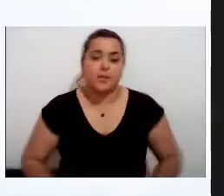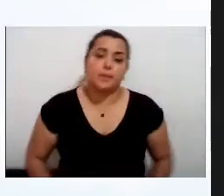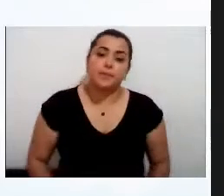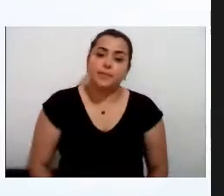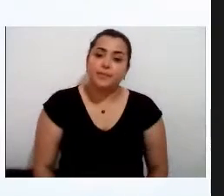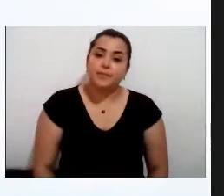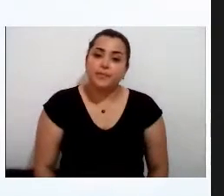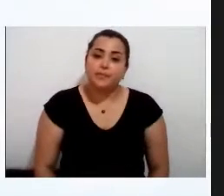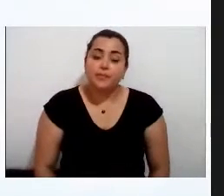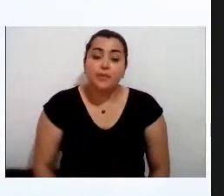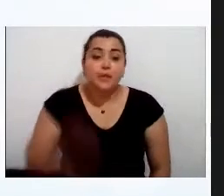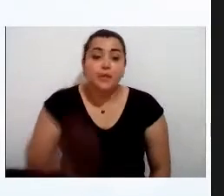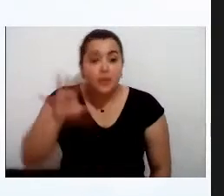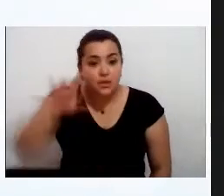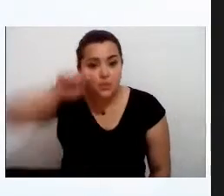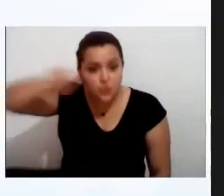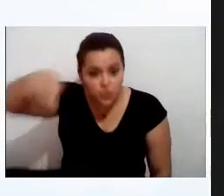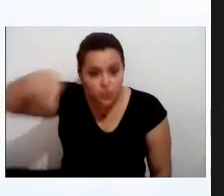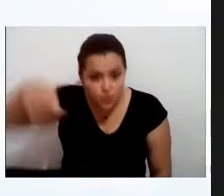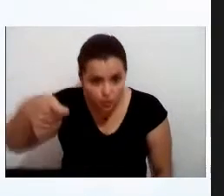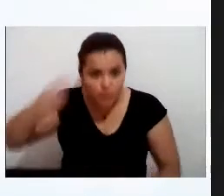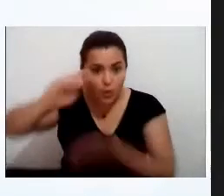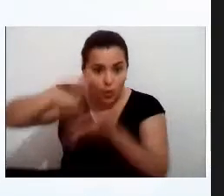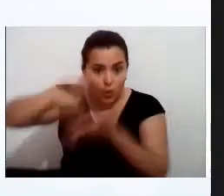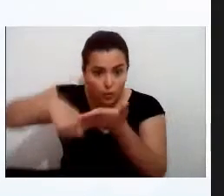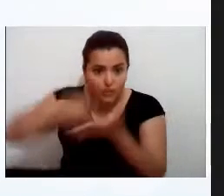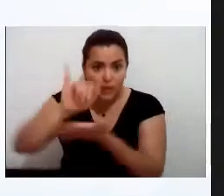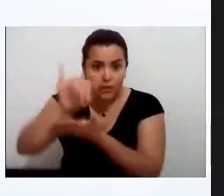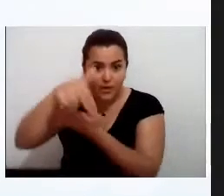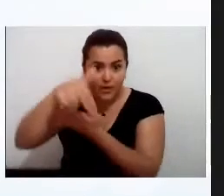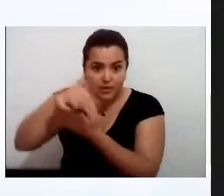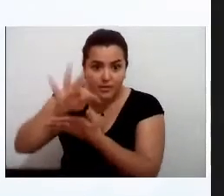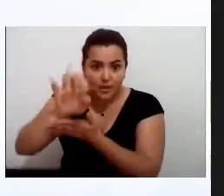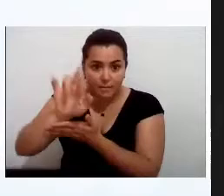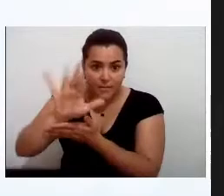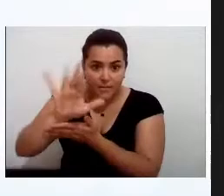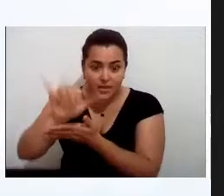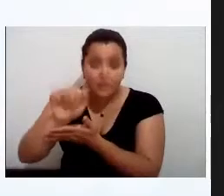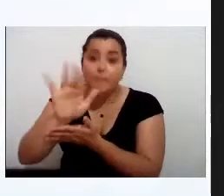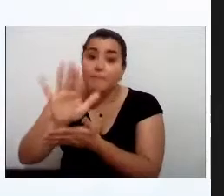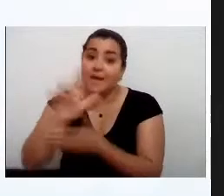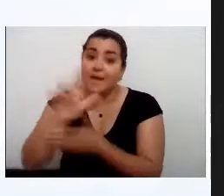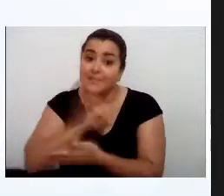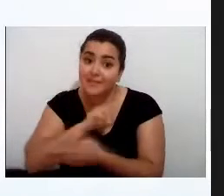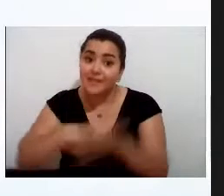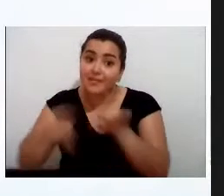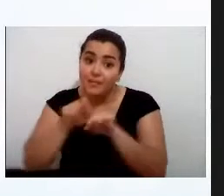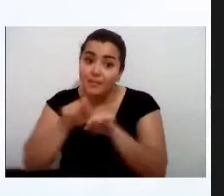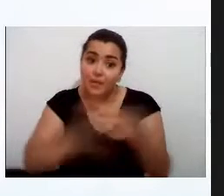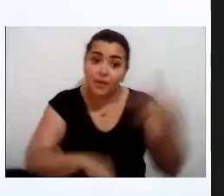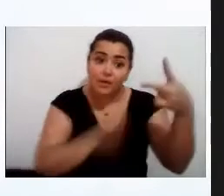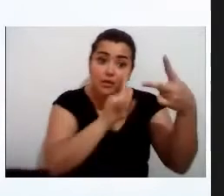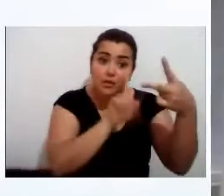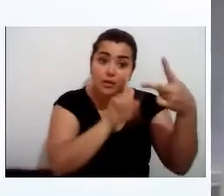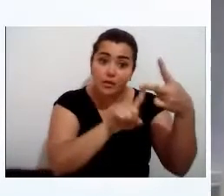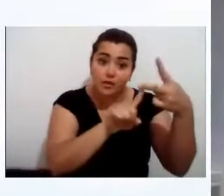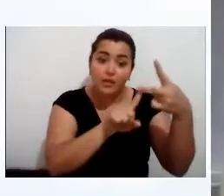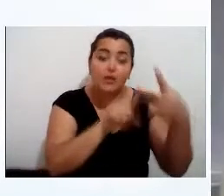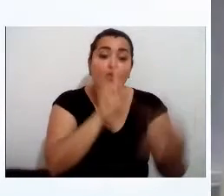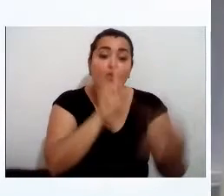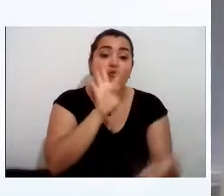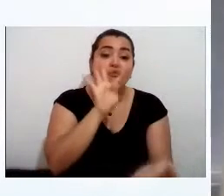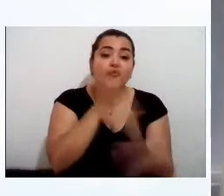Bom, isso é em relação ao contrato intermitente, mas tem o problema do fim da homologação obrigatória nos sindicatos. O que está